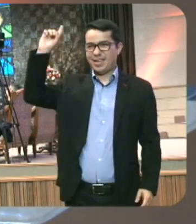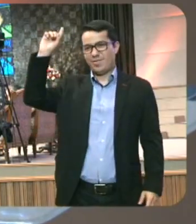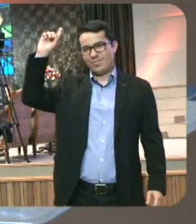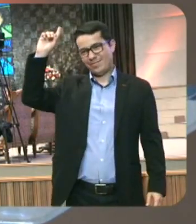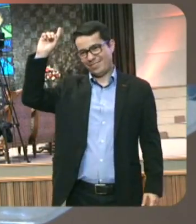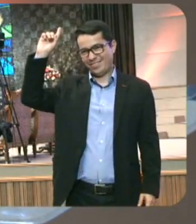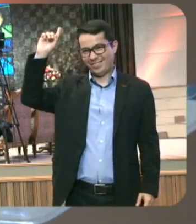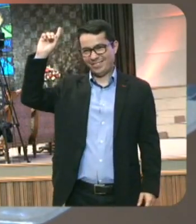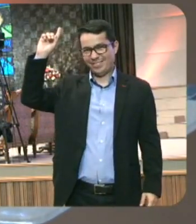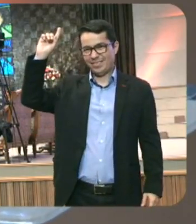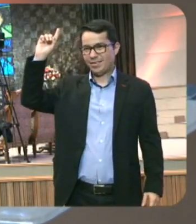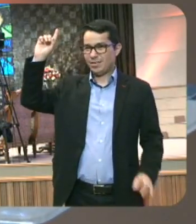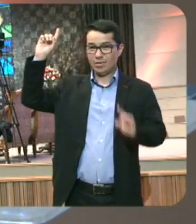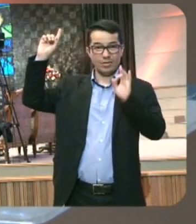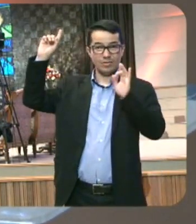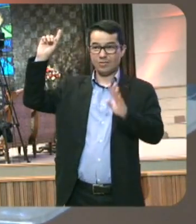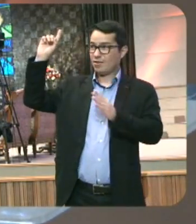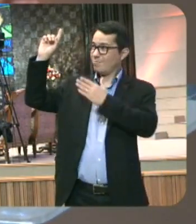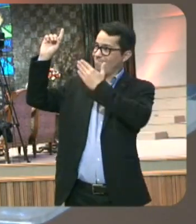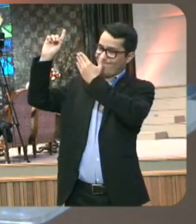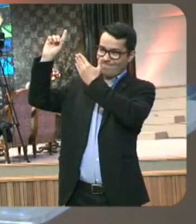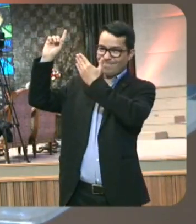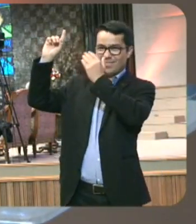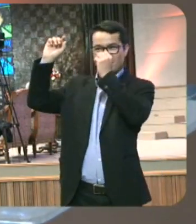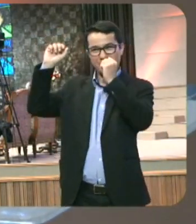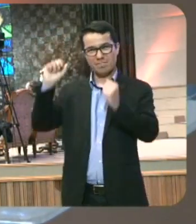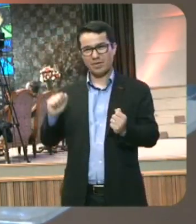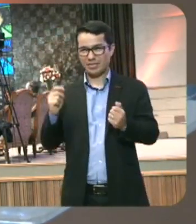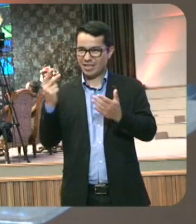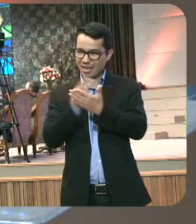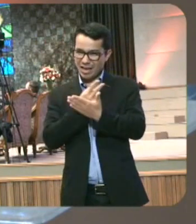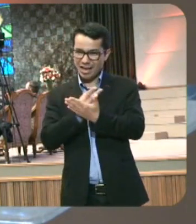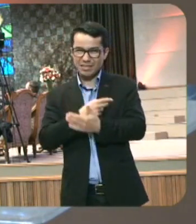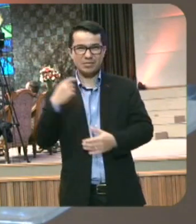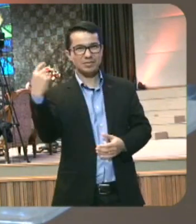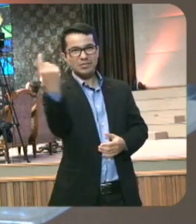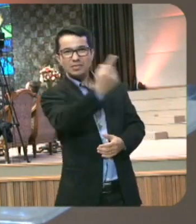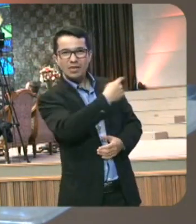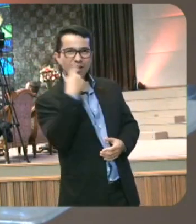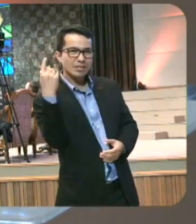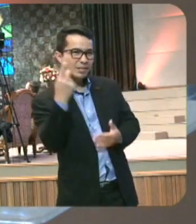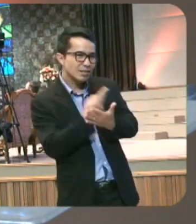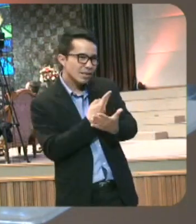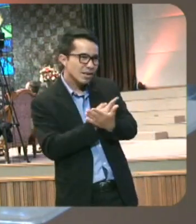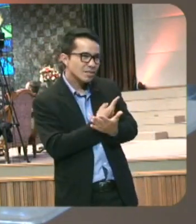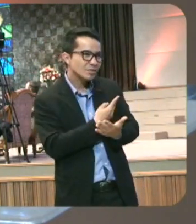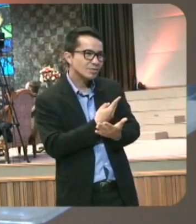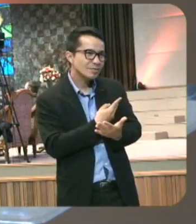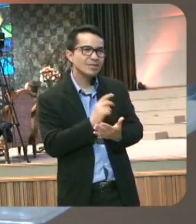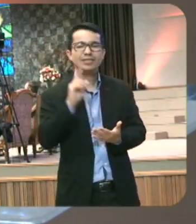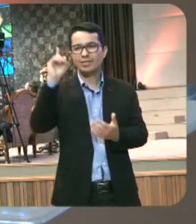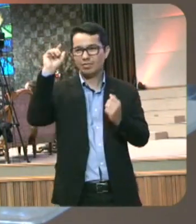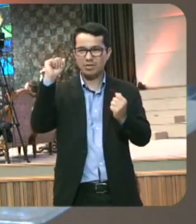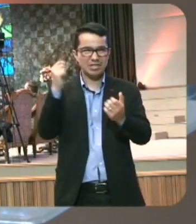Só Deus pode pegar os nossos erros e transformá-los em bênção.